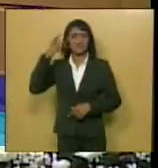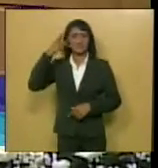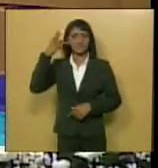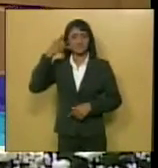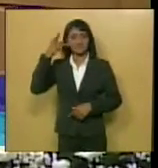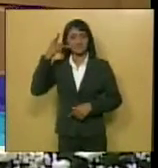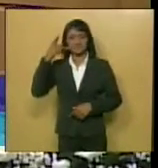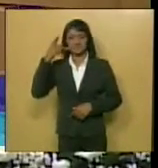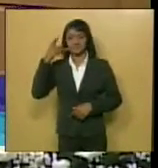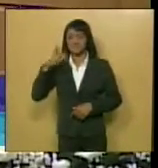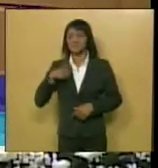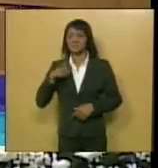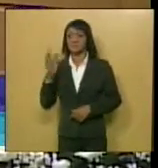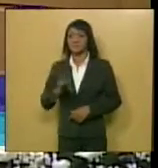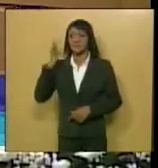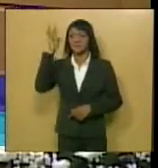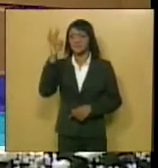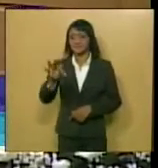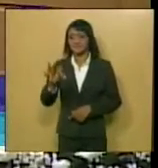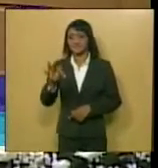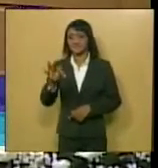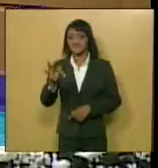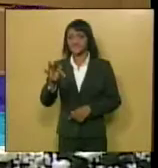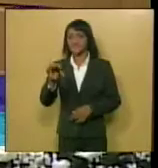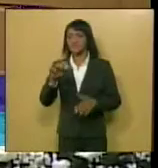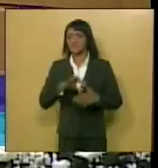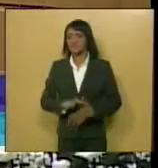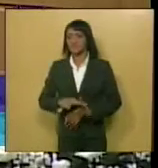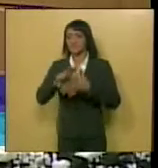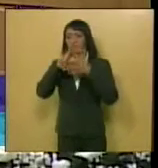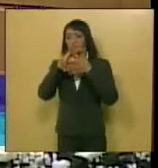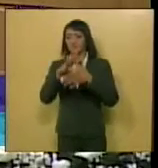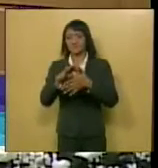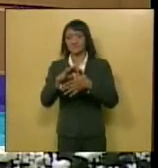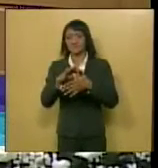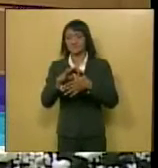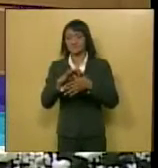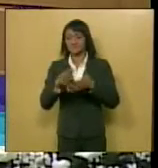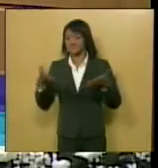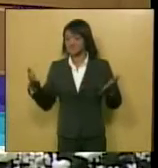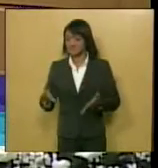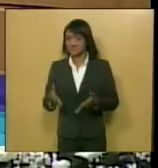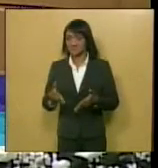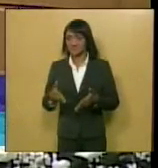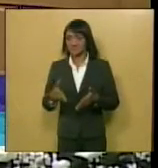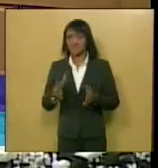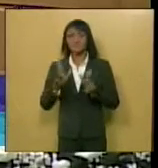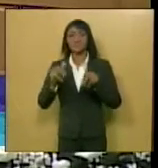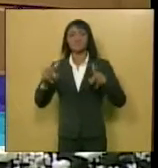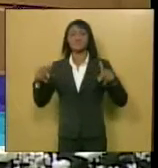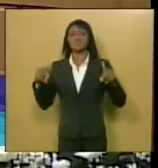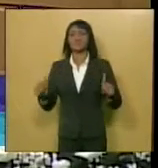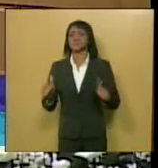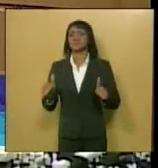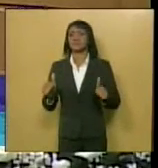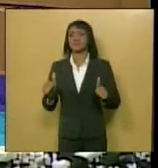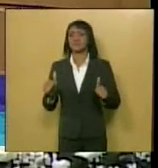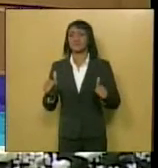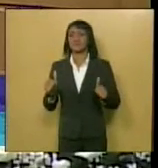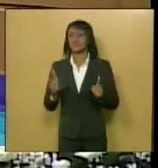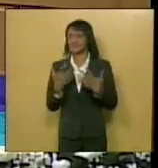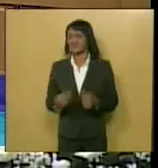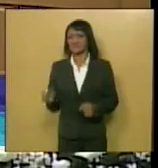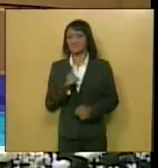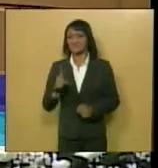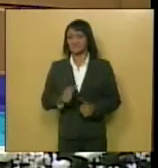de uma visão futurística, do líder que foi e que nunca se curvava a nenhum tipo de